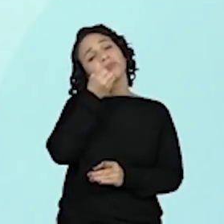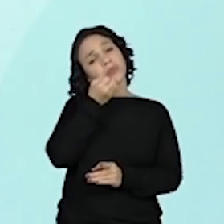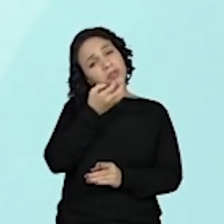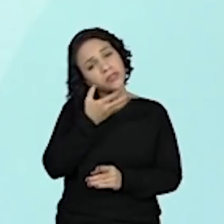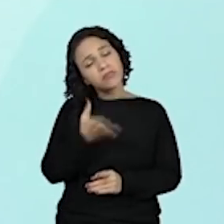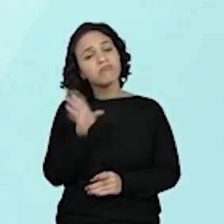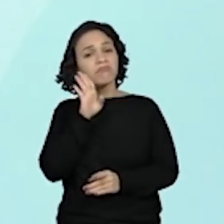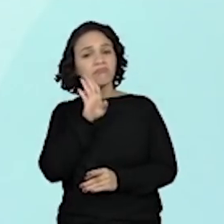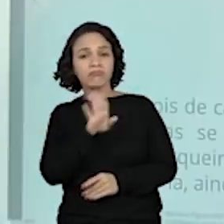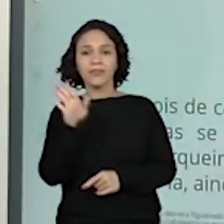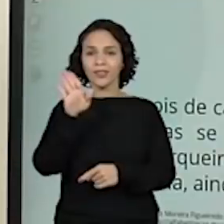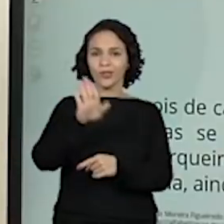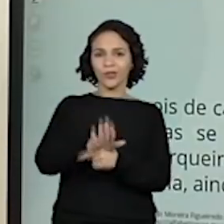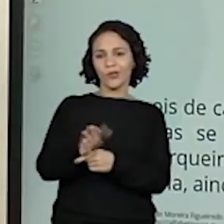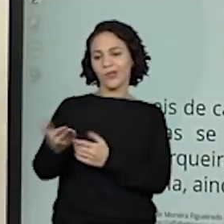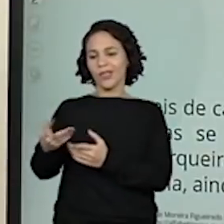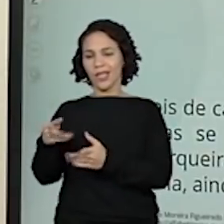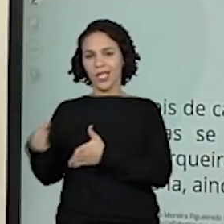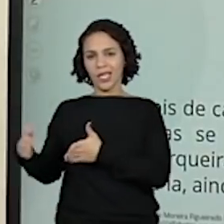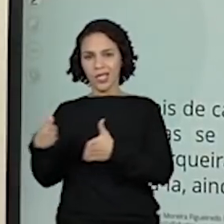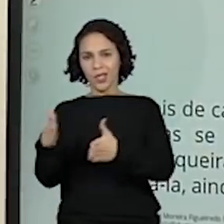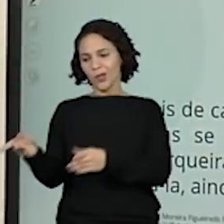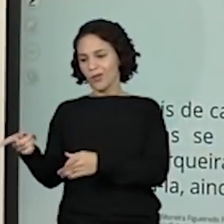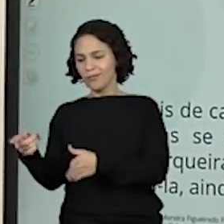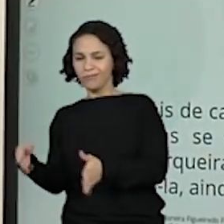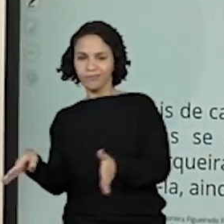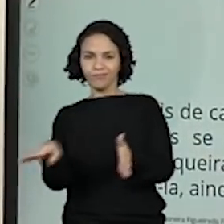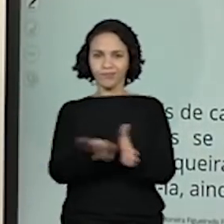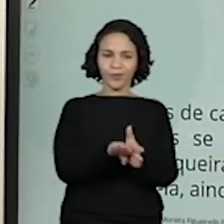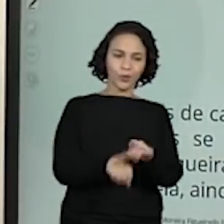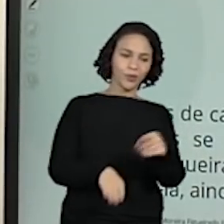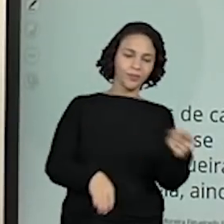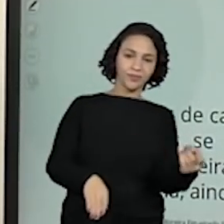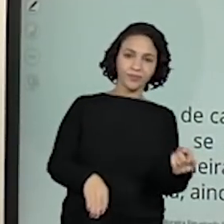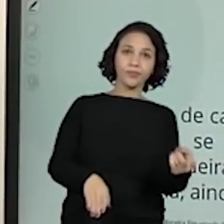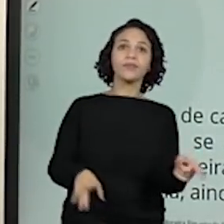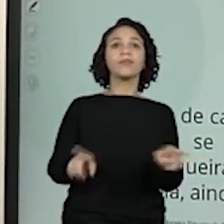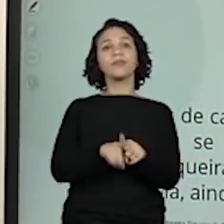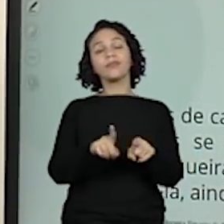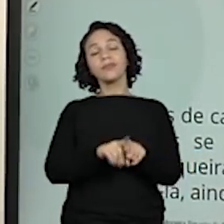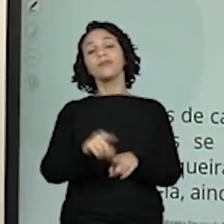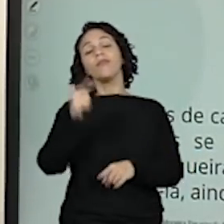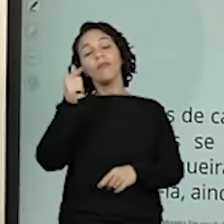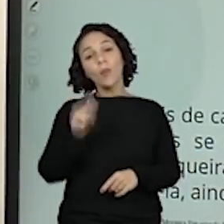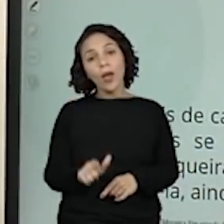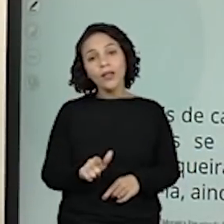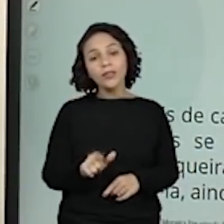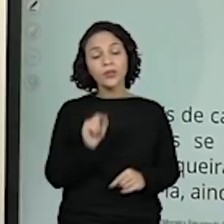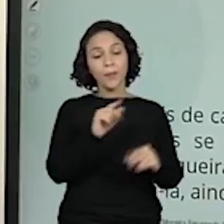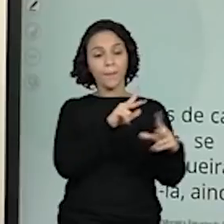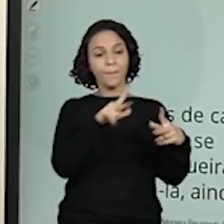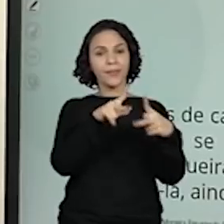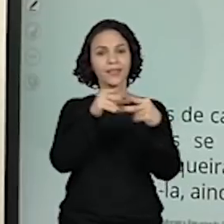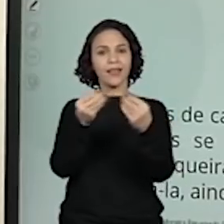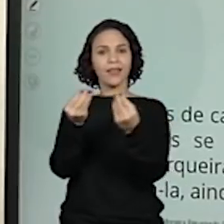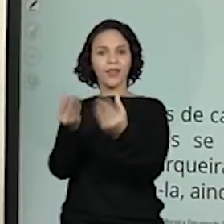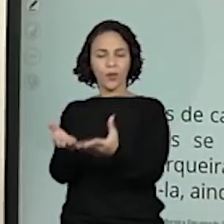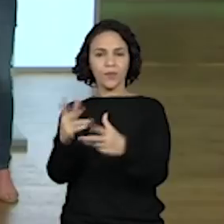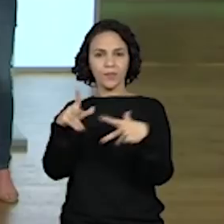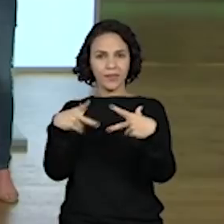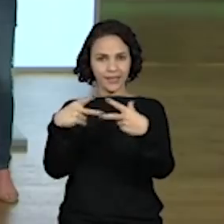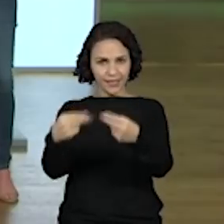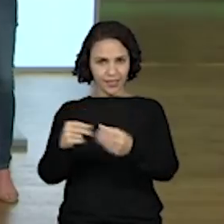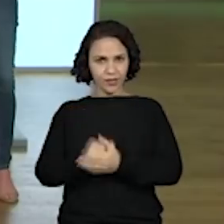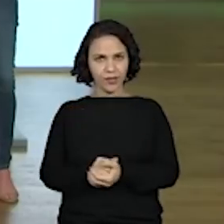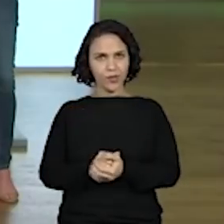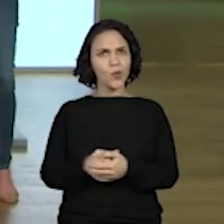a levou até a outra margem do rio. Além de ter feito isso, o que mais ela fez? Deu um presente. Que presente